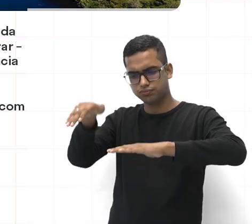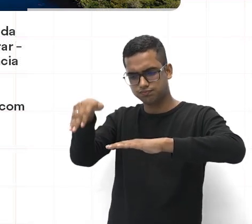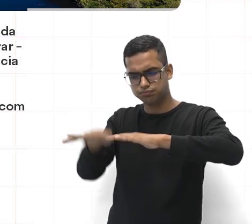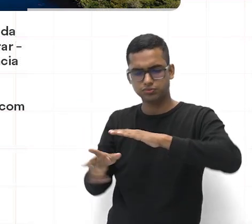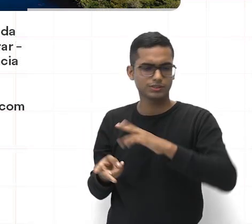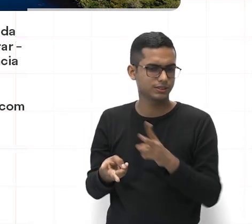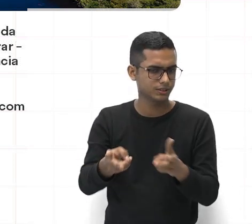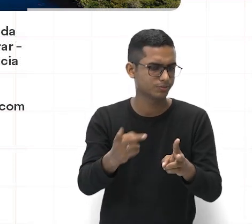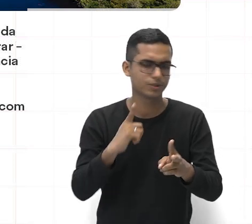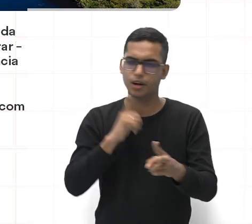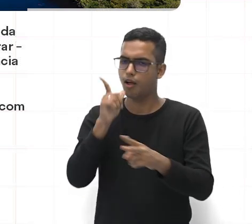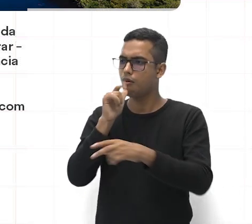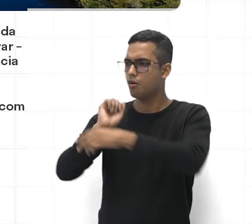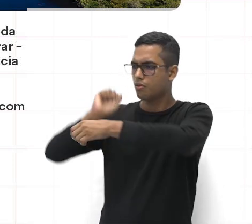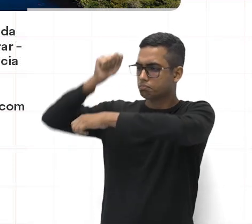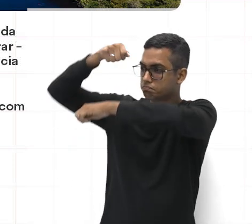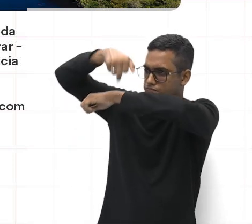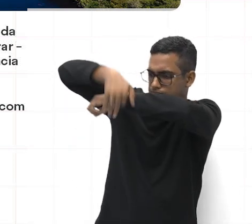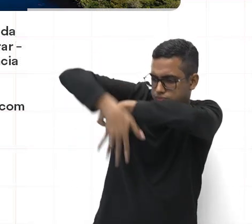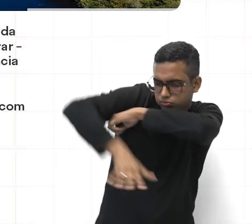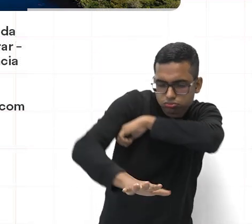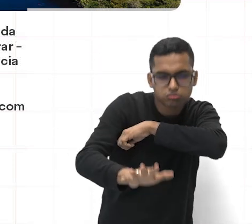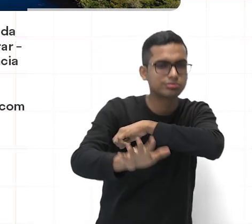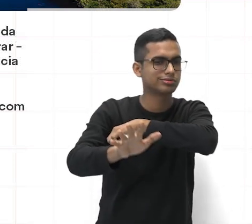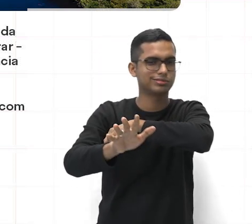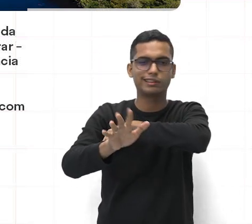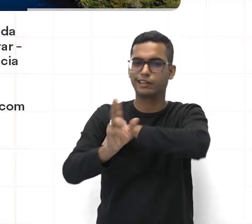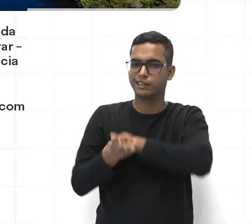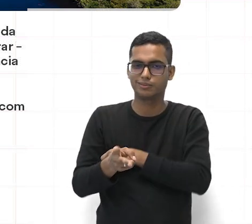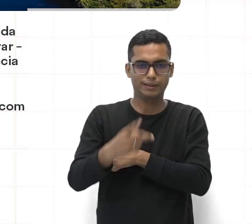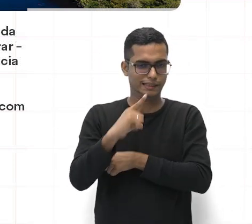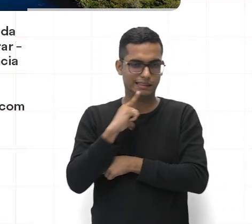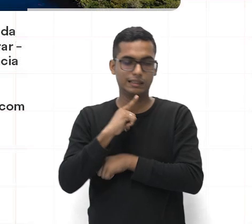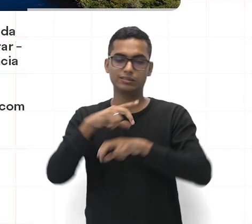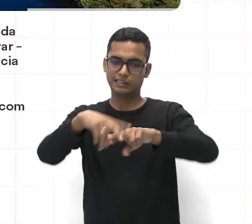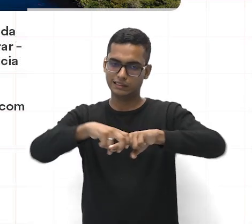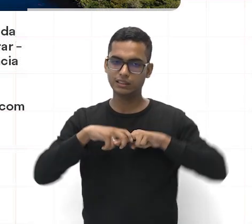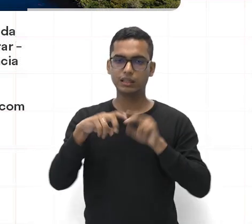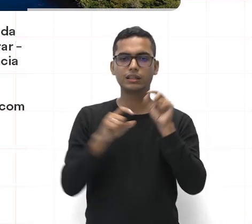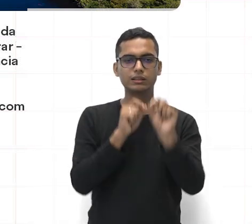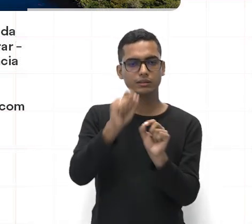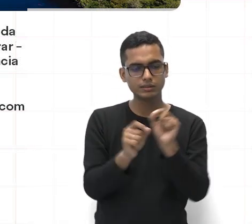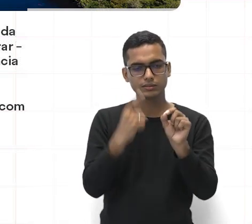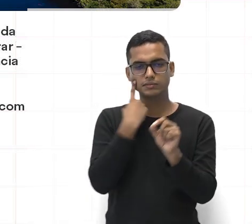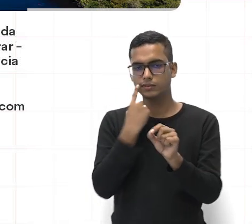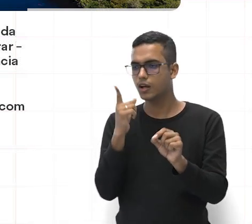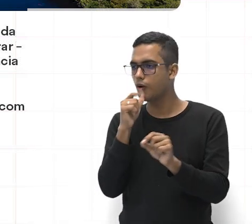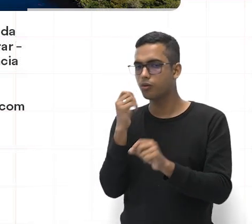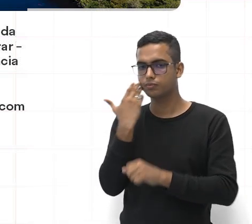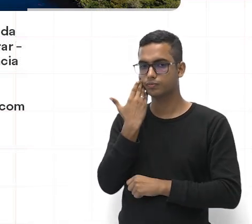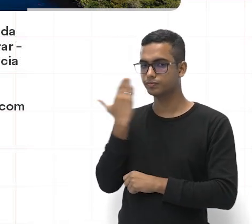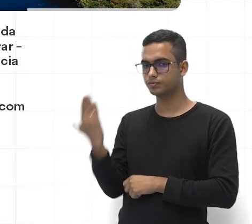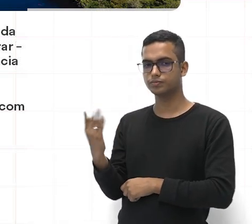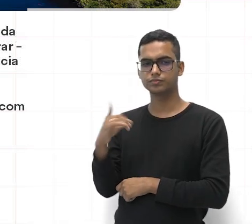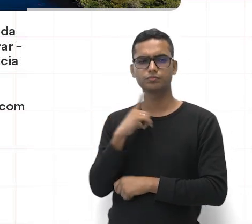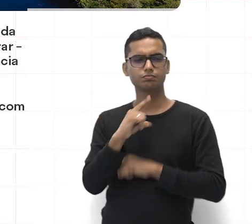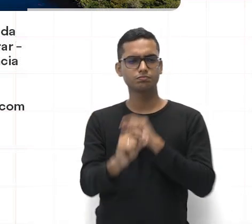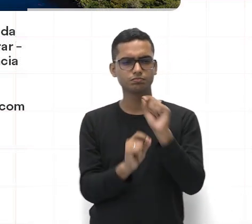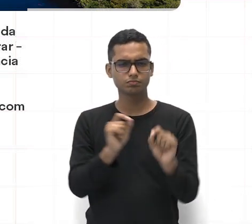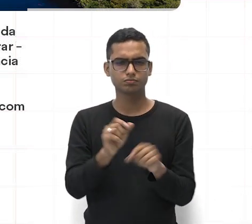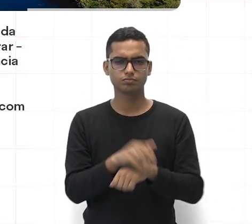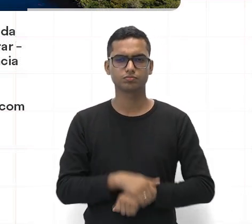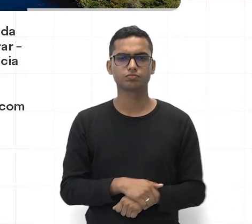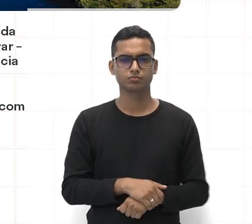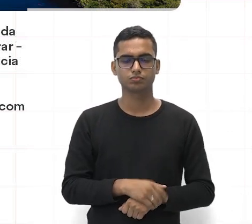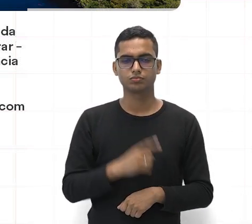muitas quedas d'água, cachoeiras. Por isso, eles são muito favoráveis, a água desses rios é muito favorável para a